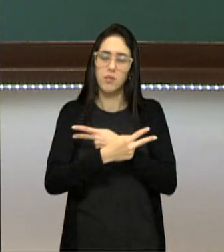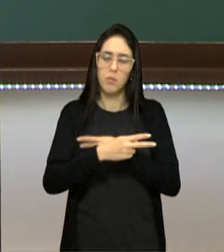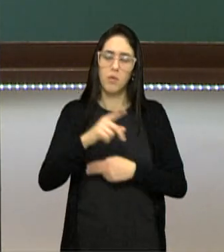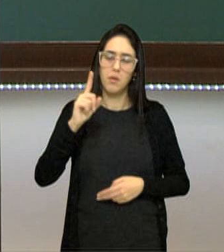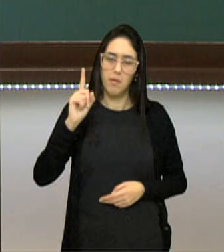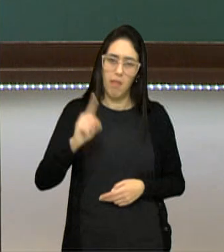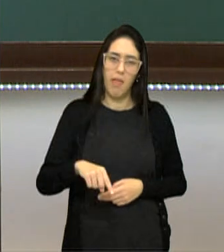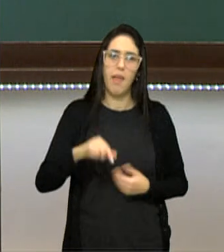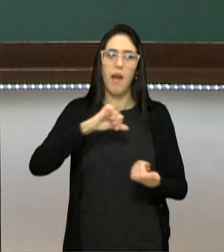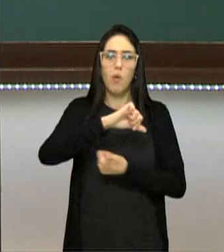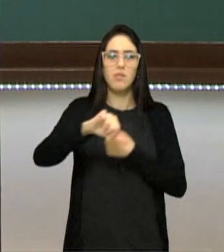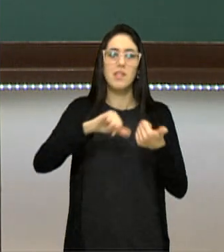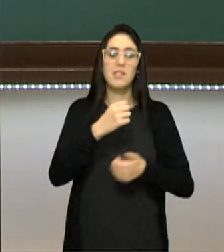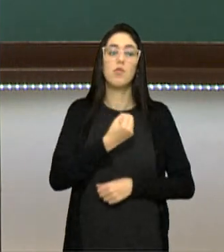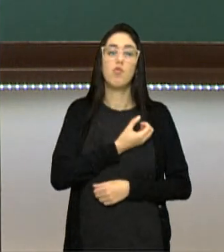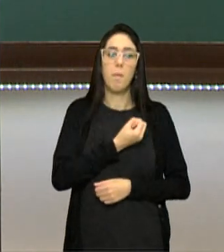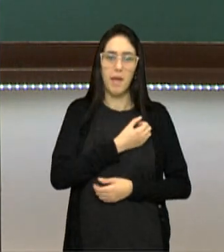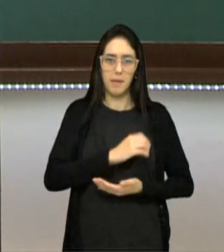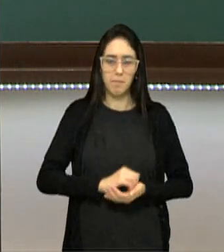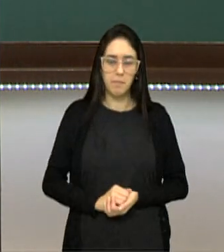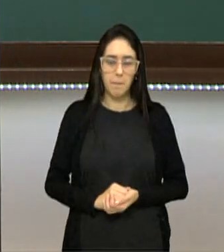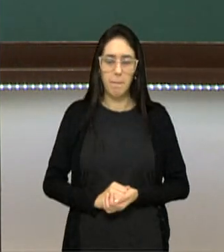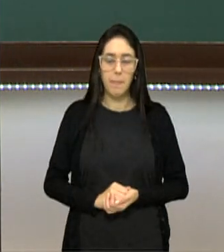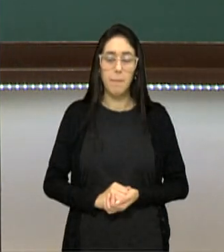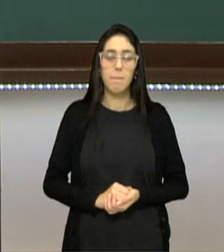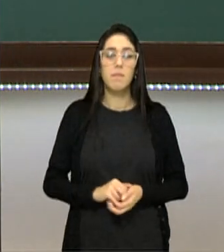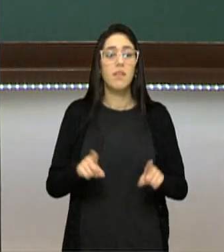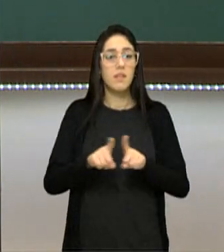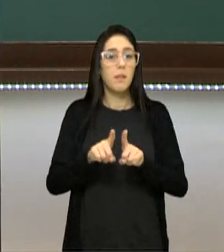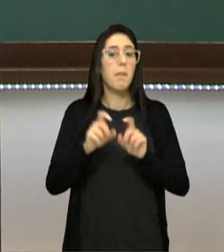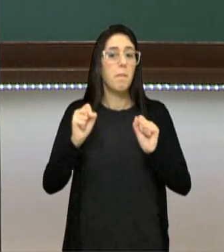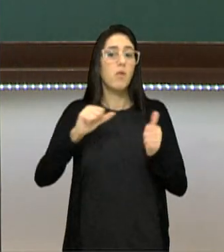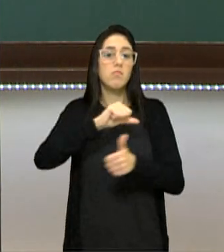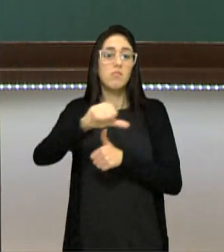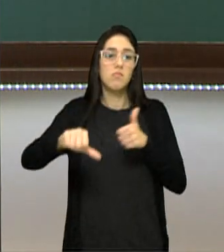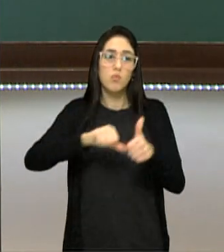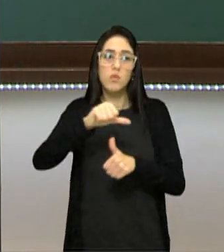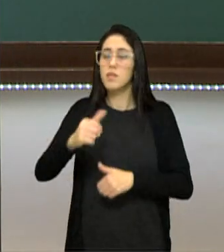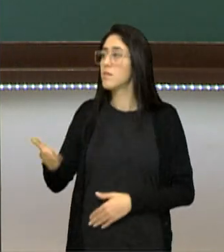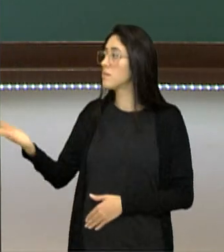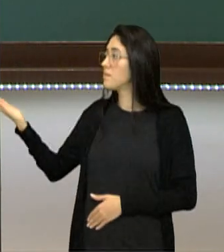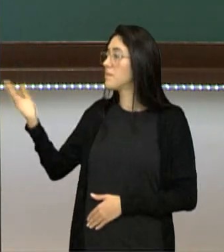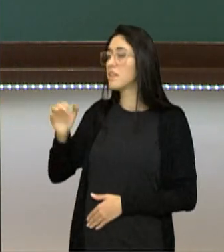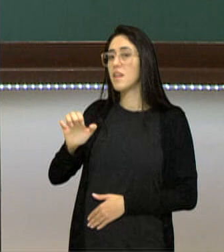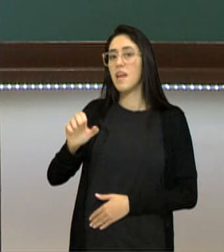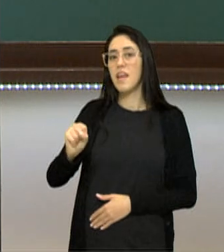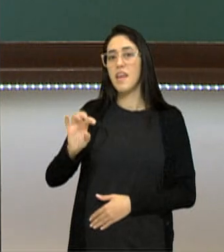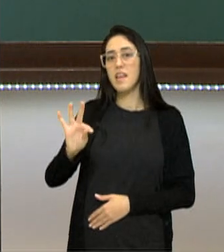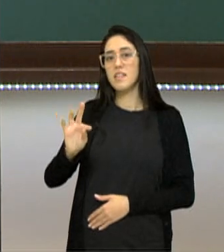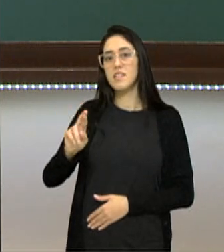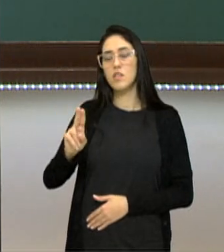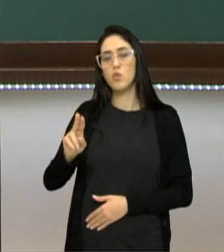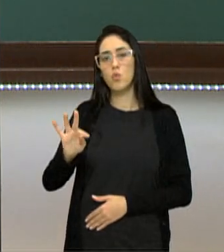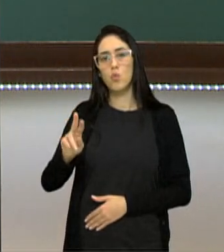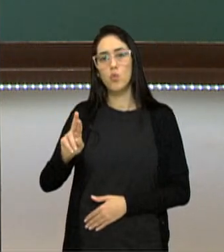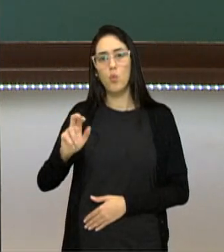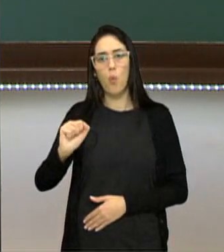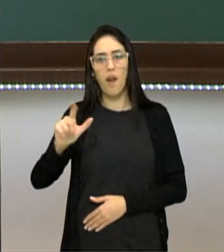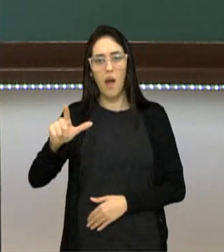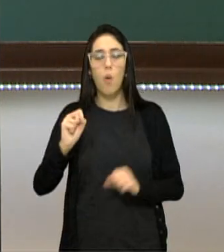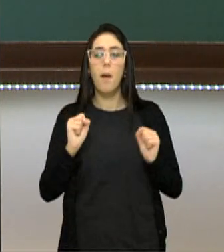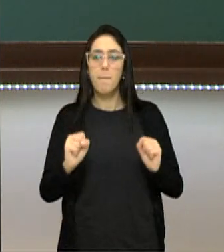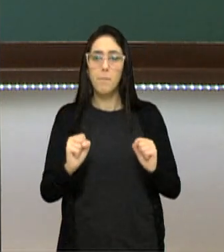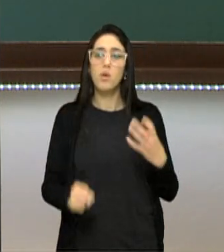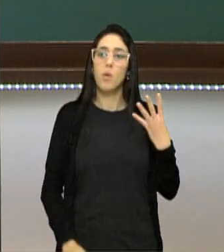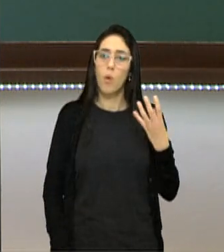de alteração numérica. Porém, essa alteração também pode ser estrutural. Pode-se ter os 46 cromossomos, ainda